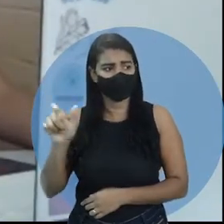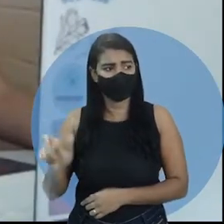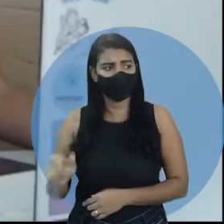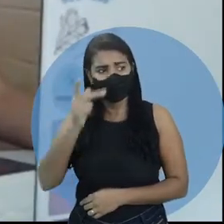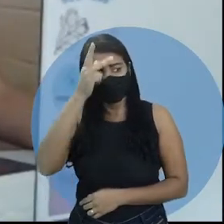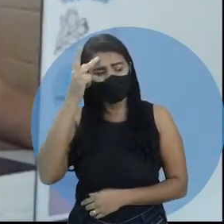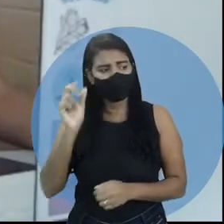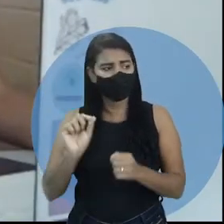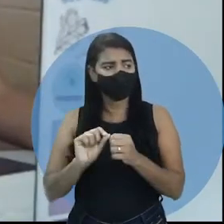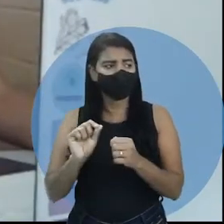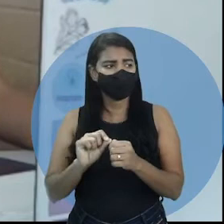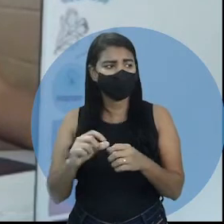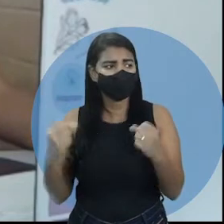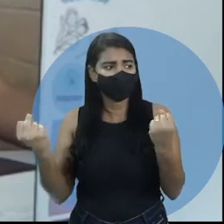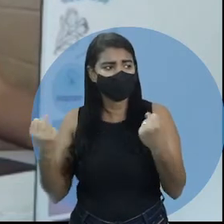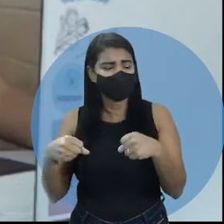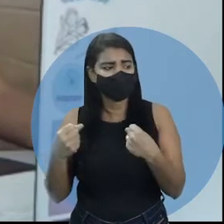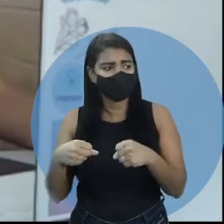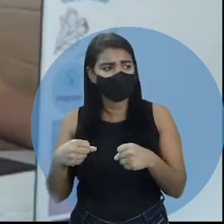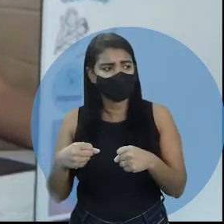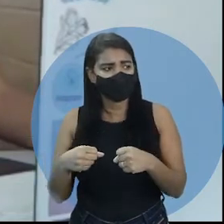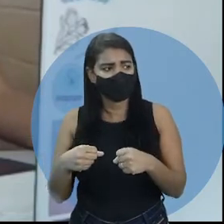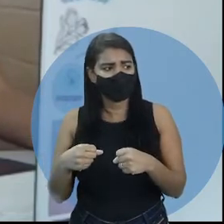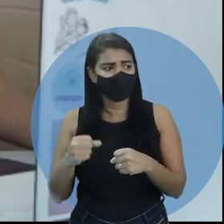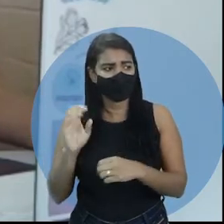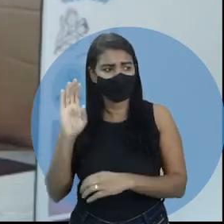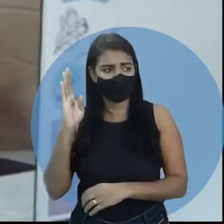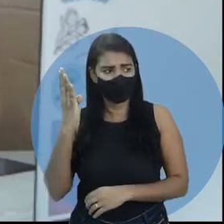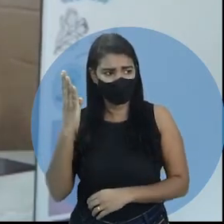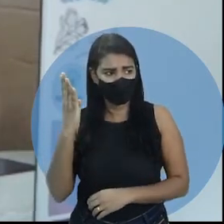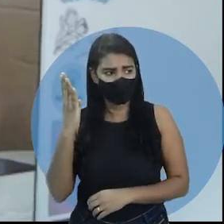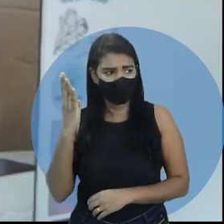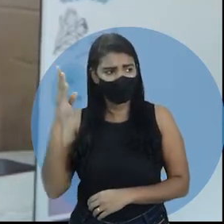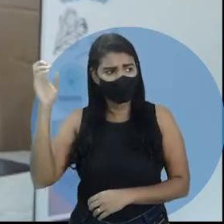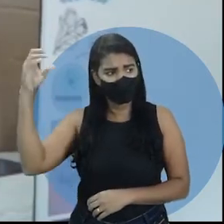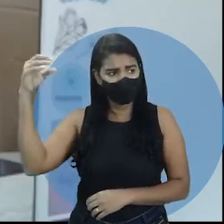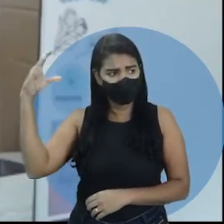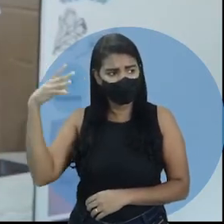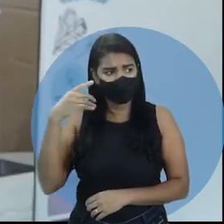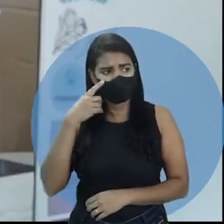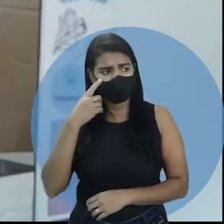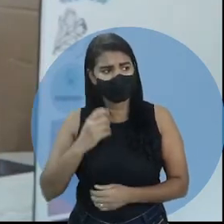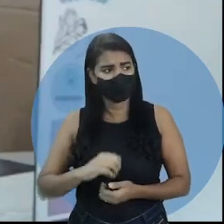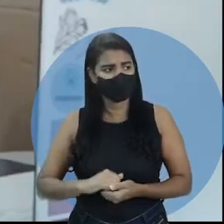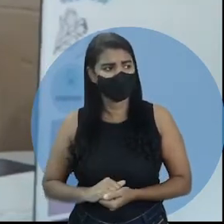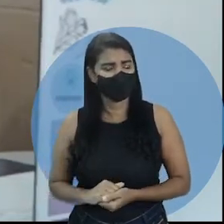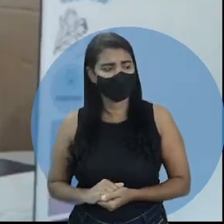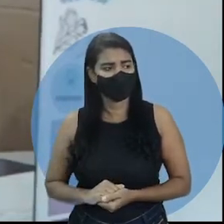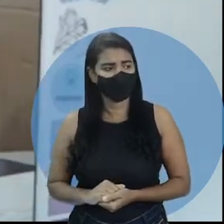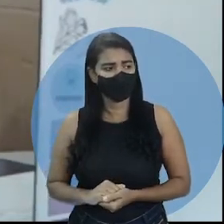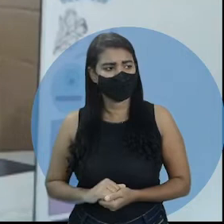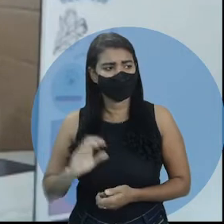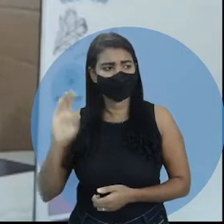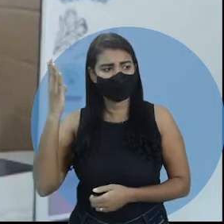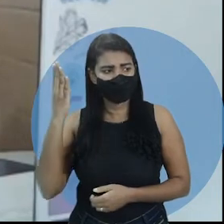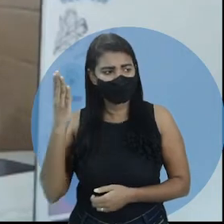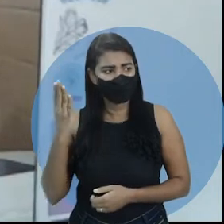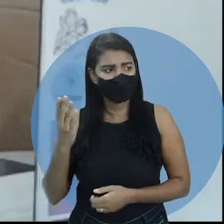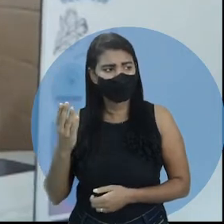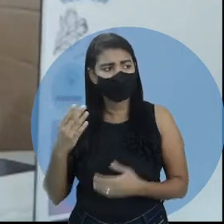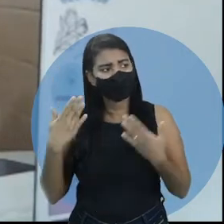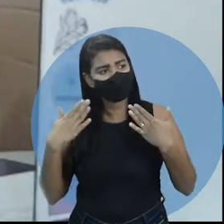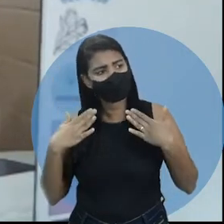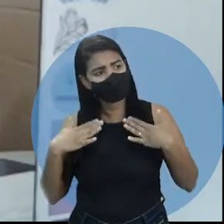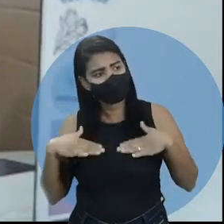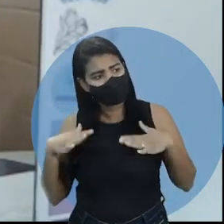Se caso o usuário precise ir ao banheiro, vai aparecer aqui, ir ao banheiro. Se caso seja descanso,